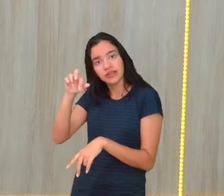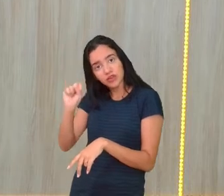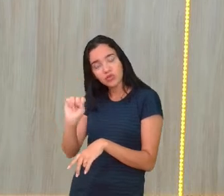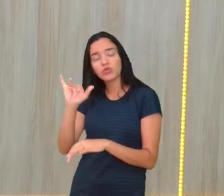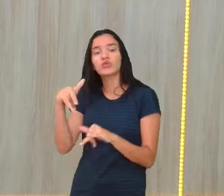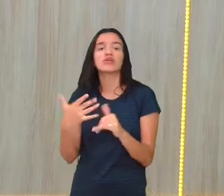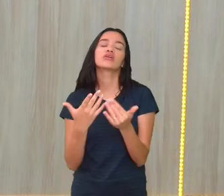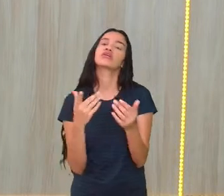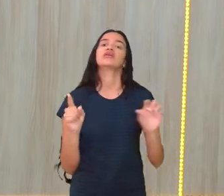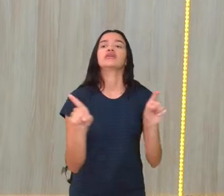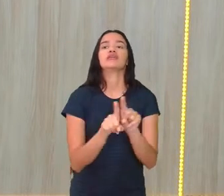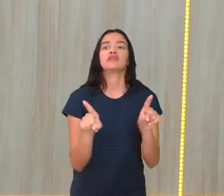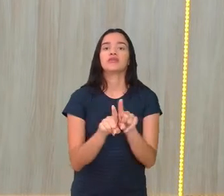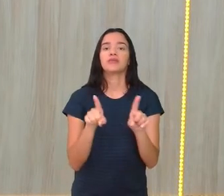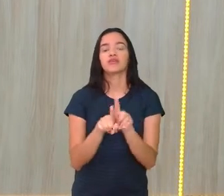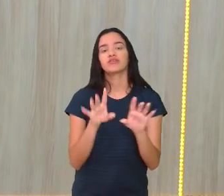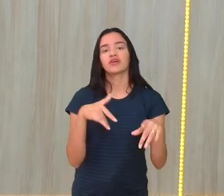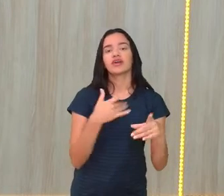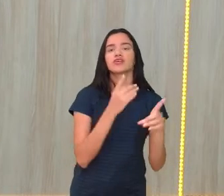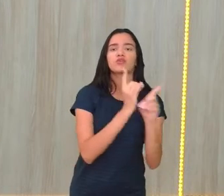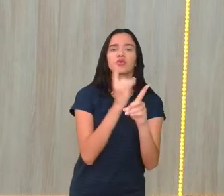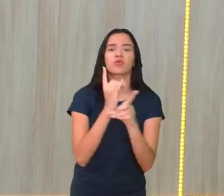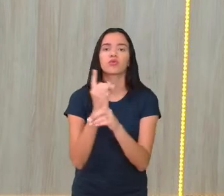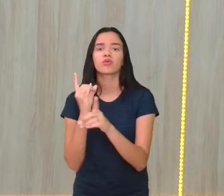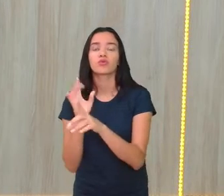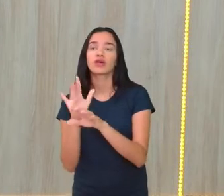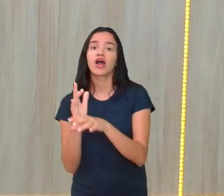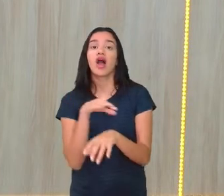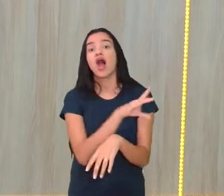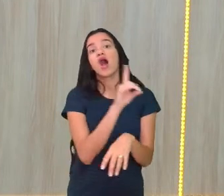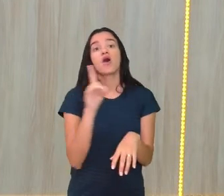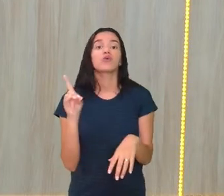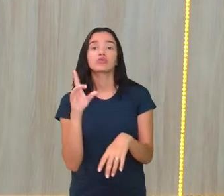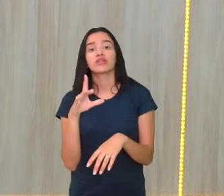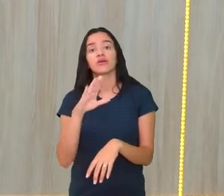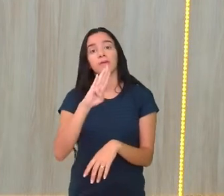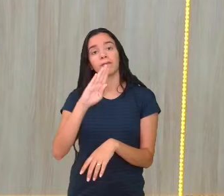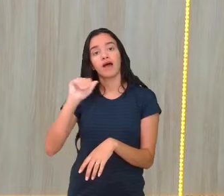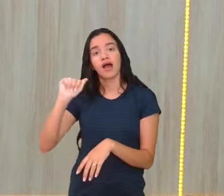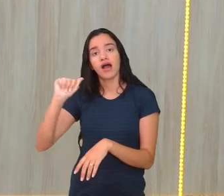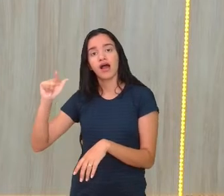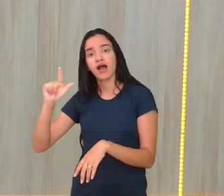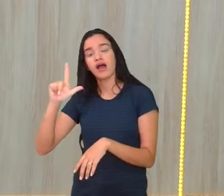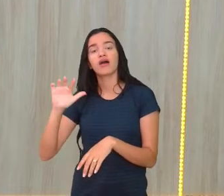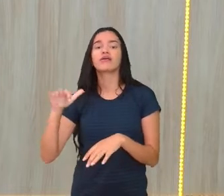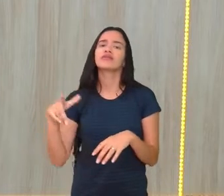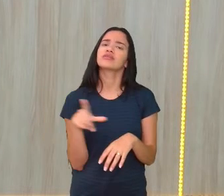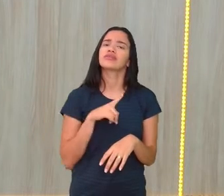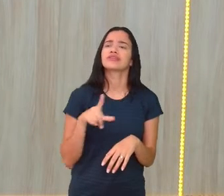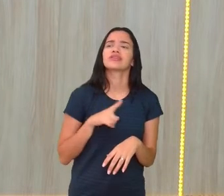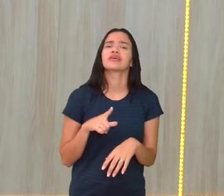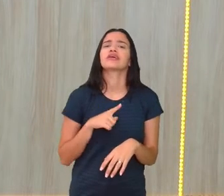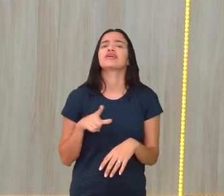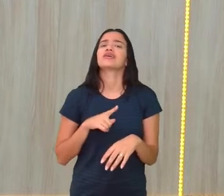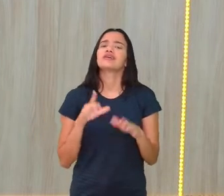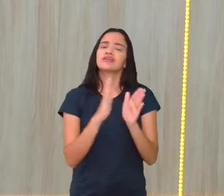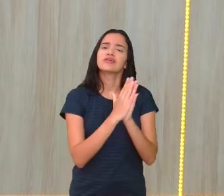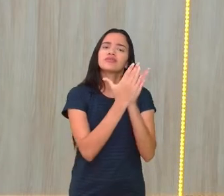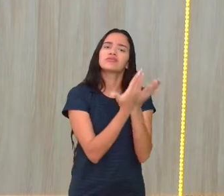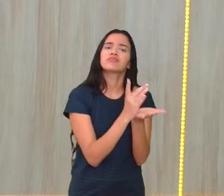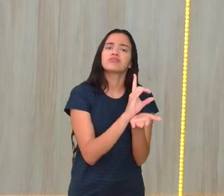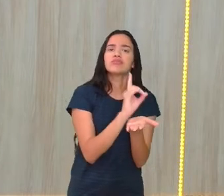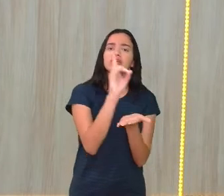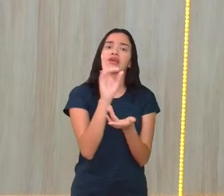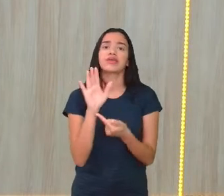com sacerdotes, né, dedicados ao deus Baal, né? E tem um episódio interessante na Bíblia, né,